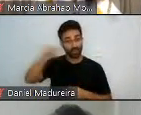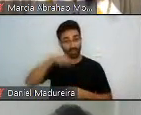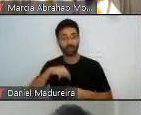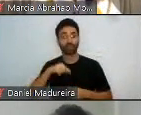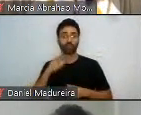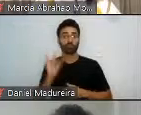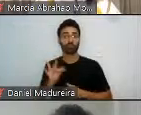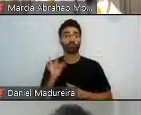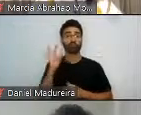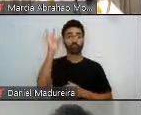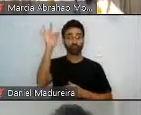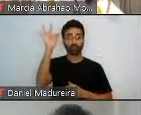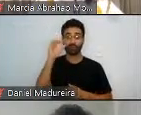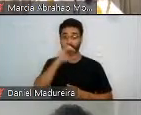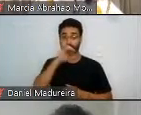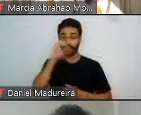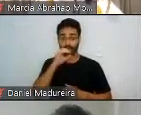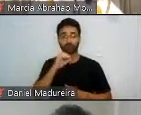Brasília.